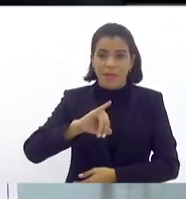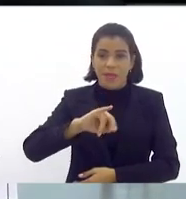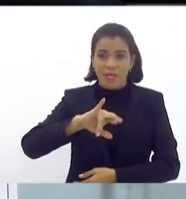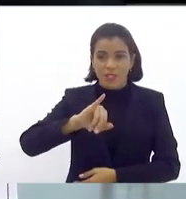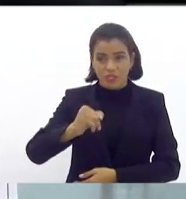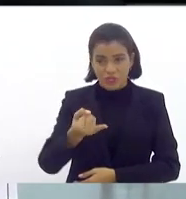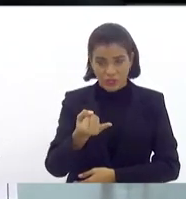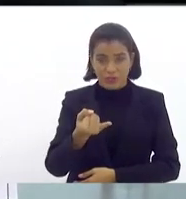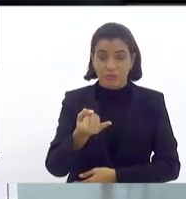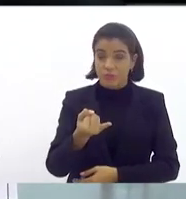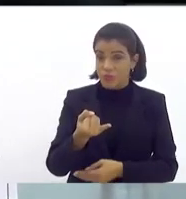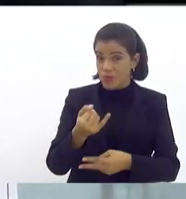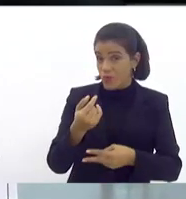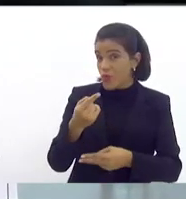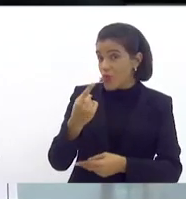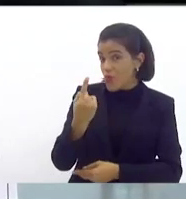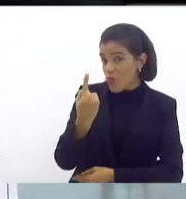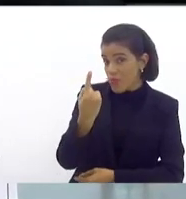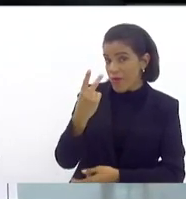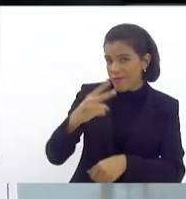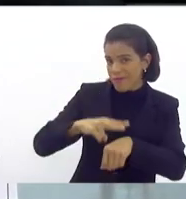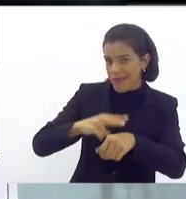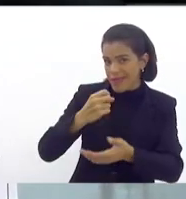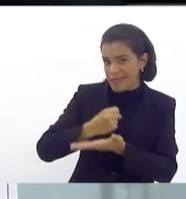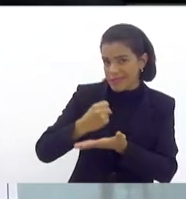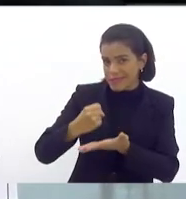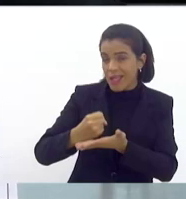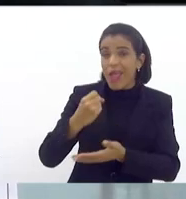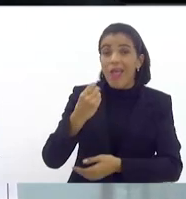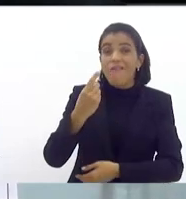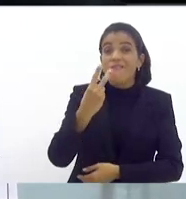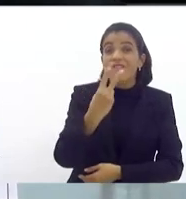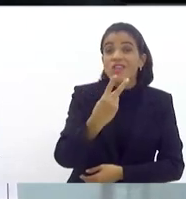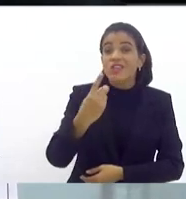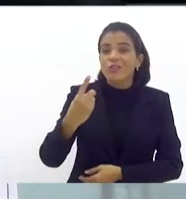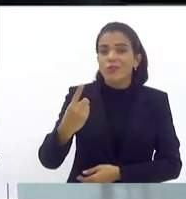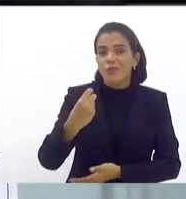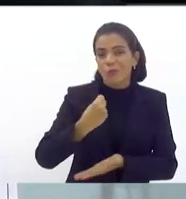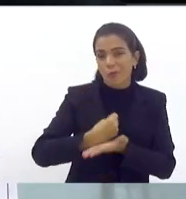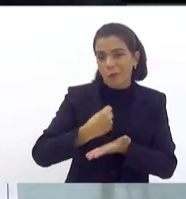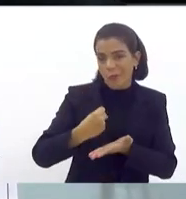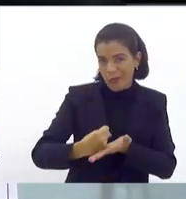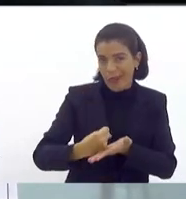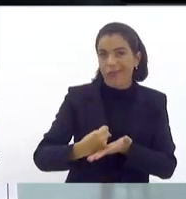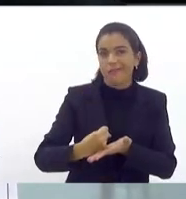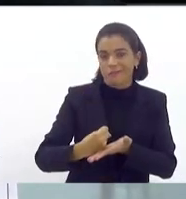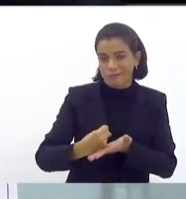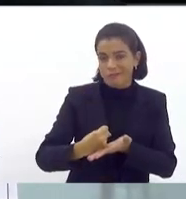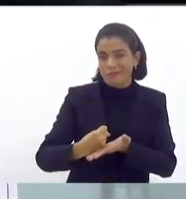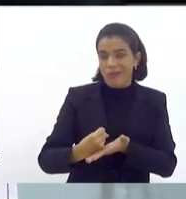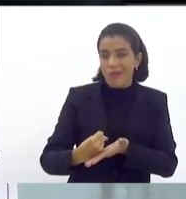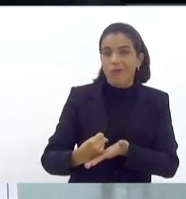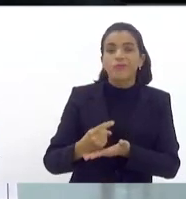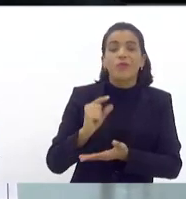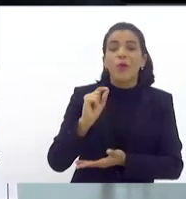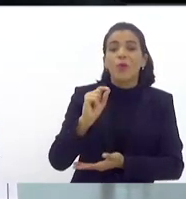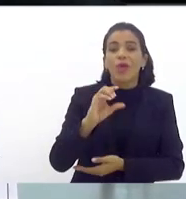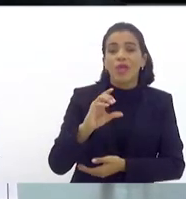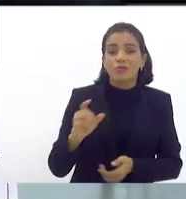um deles feito... São 21 contratos da CEPERJ. Um deles feito é com a